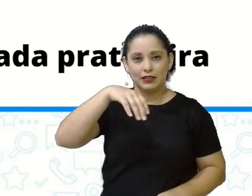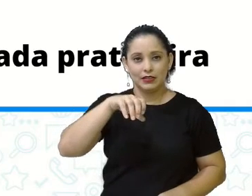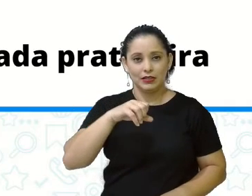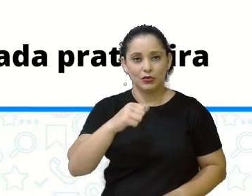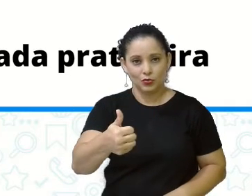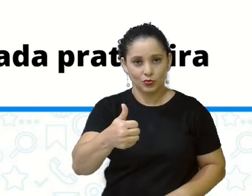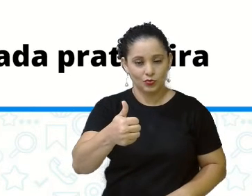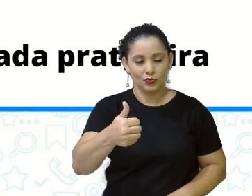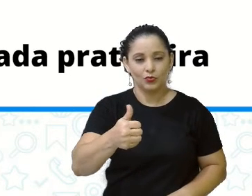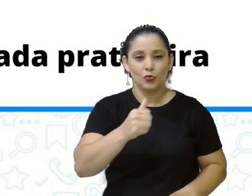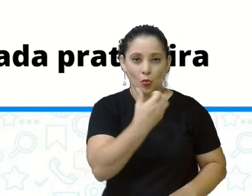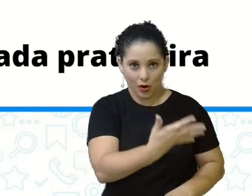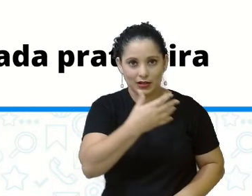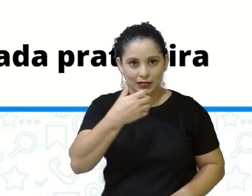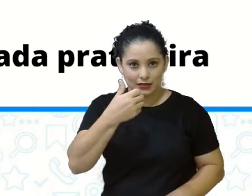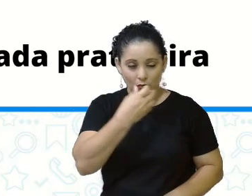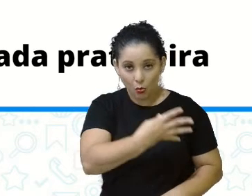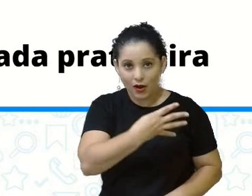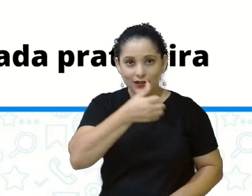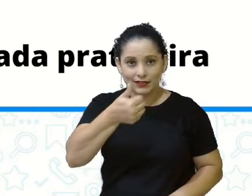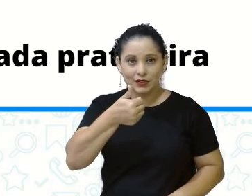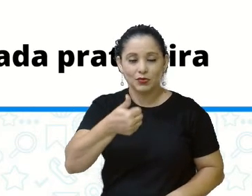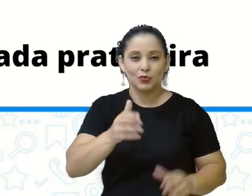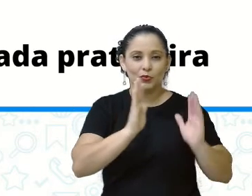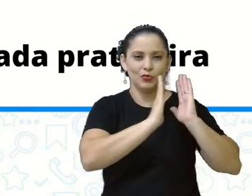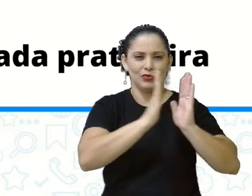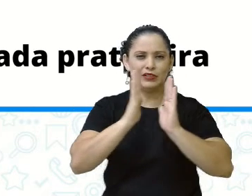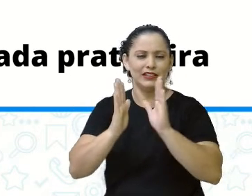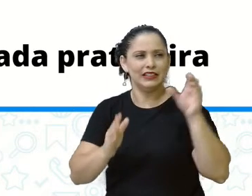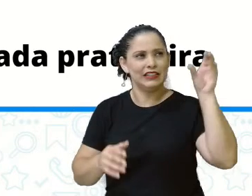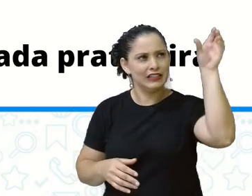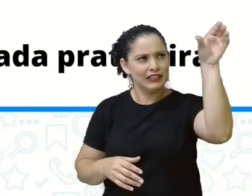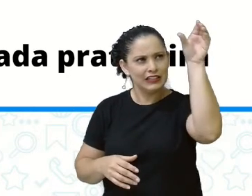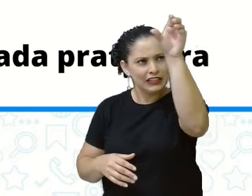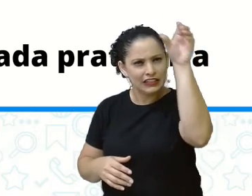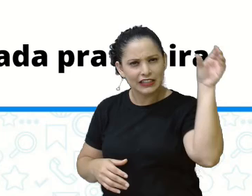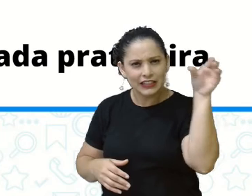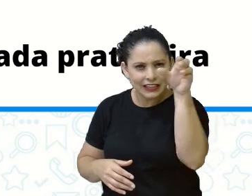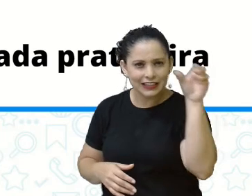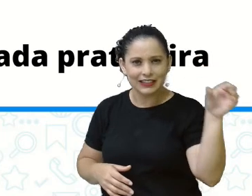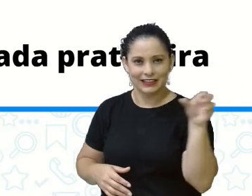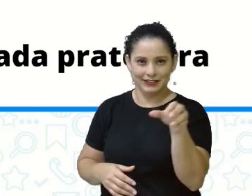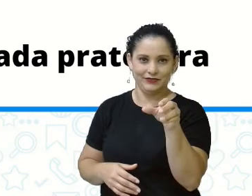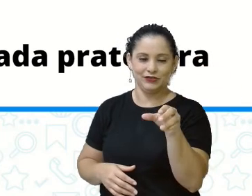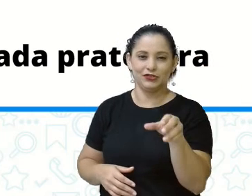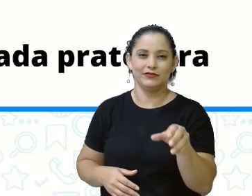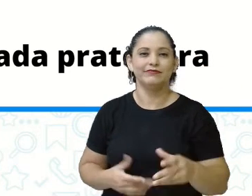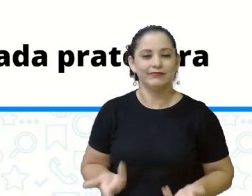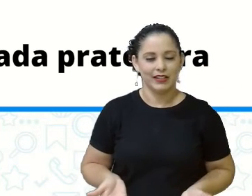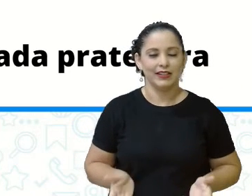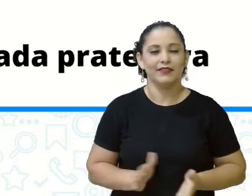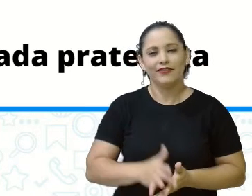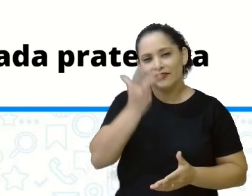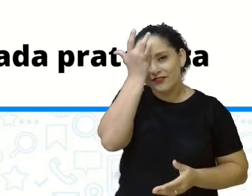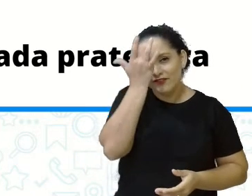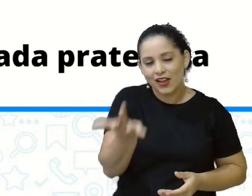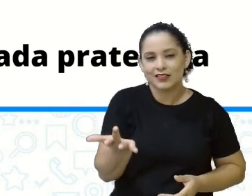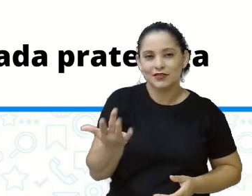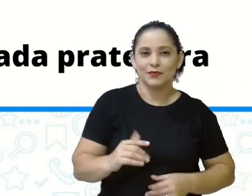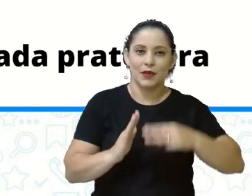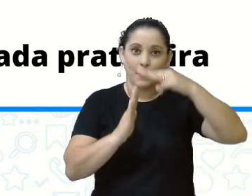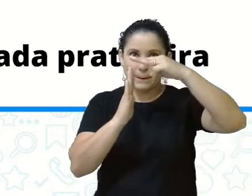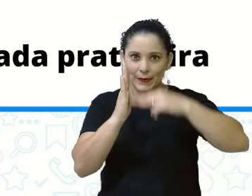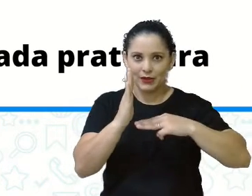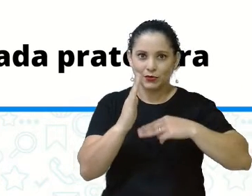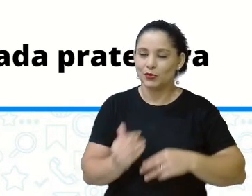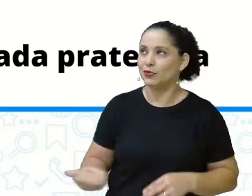41 livros. Fácil, né? Tranquilo. A divisão, para ser realizada com esse método aí, precisa